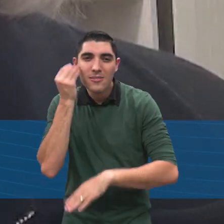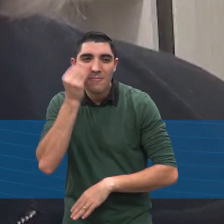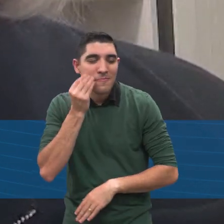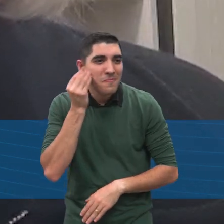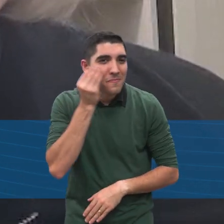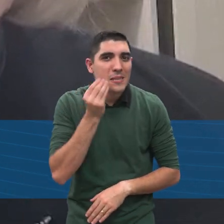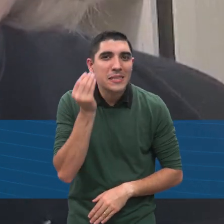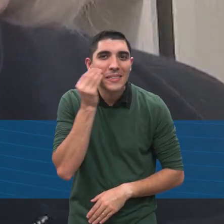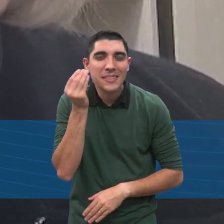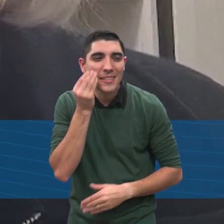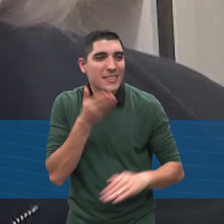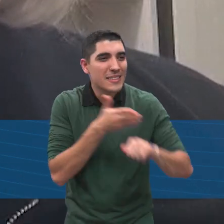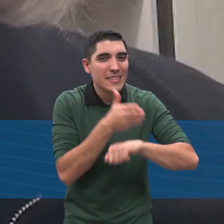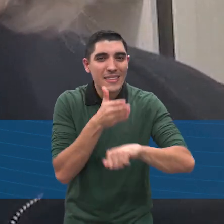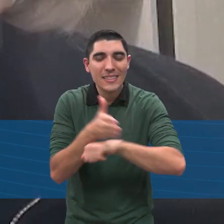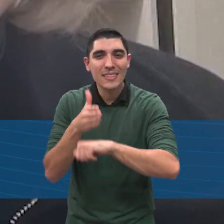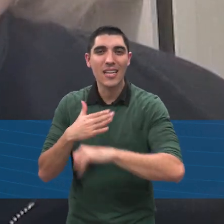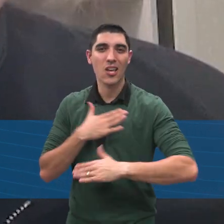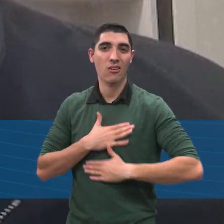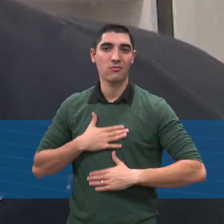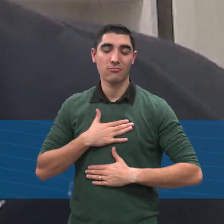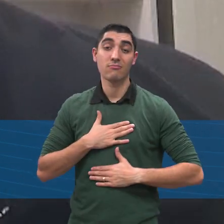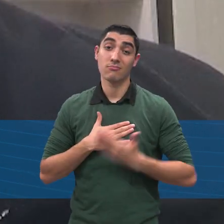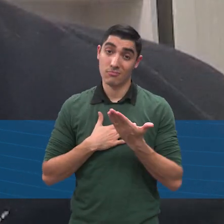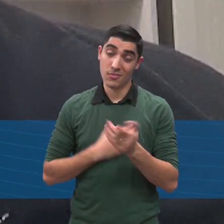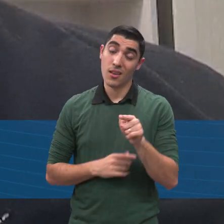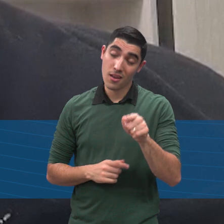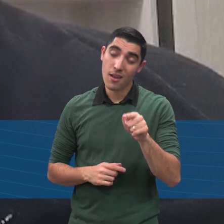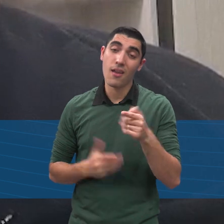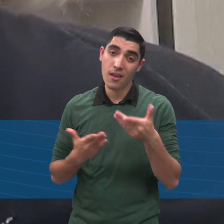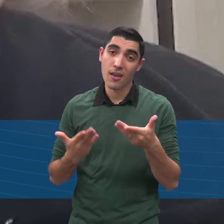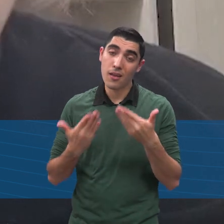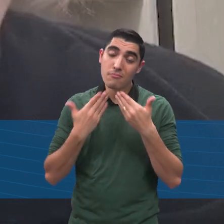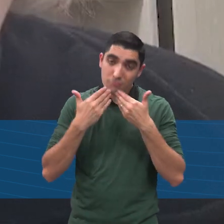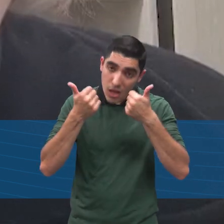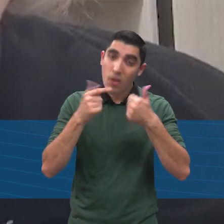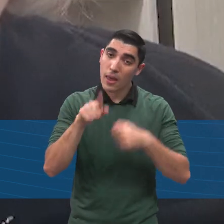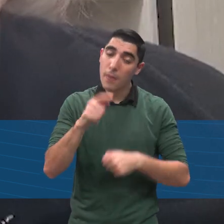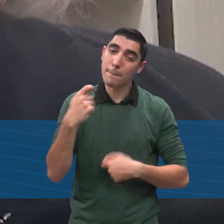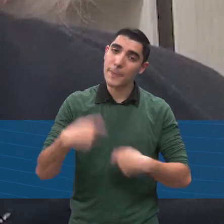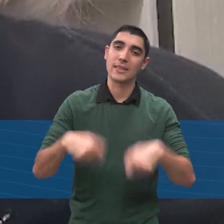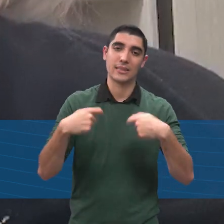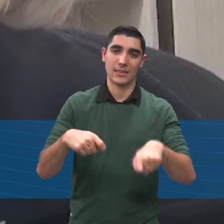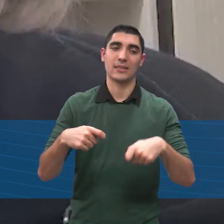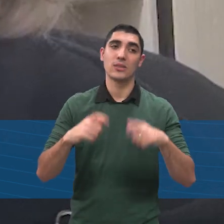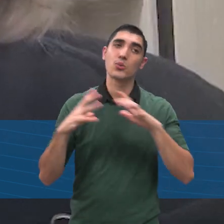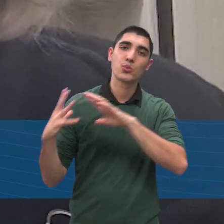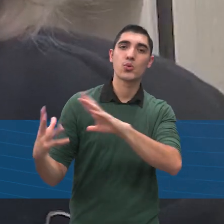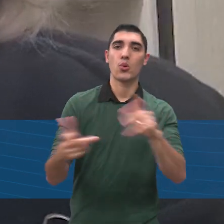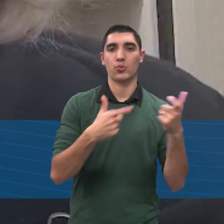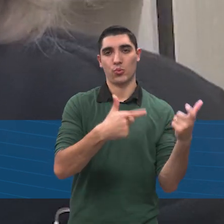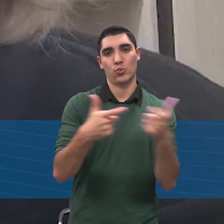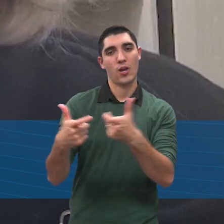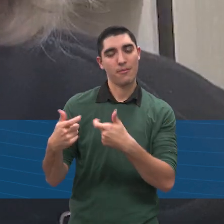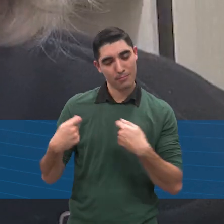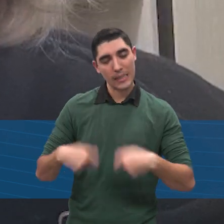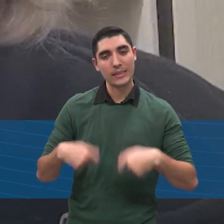experienciar a cidade plenamente. É o que realmente a gente tem que buscar, né? A gente sabe